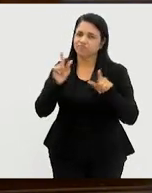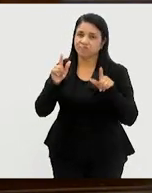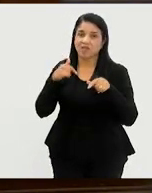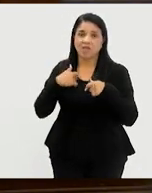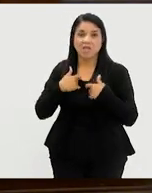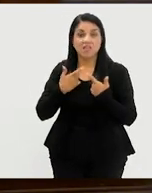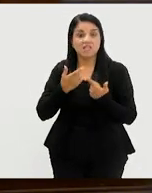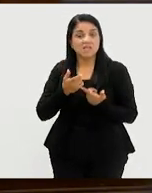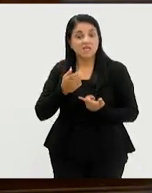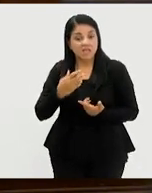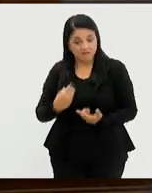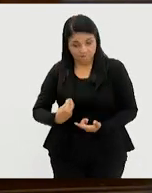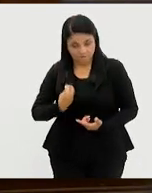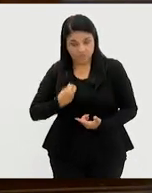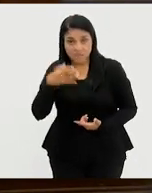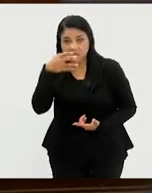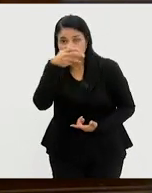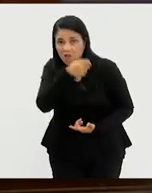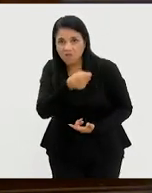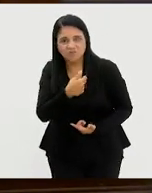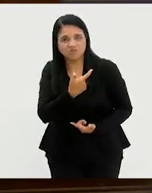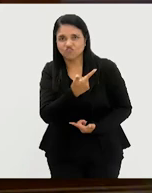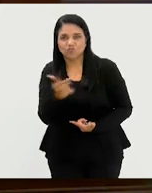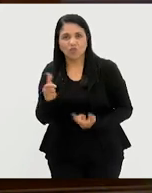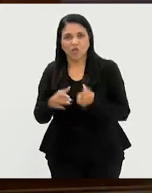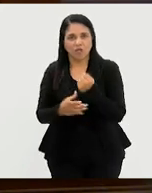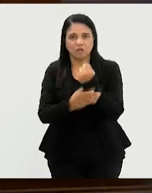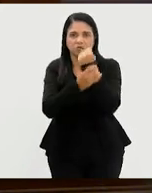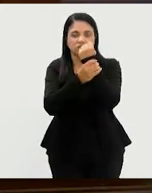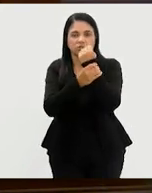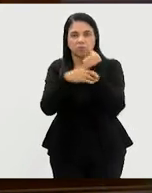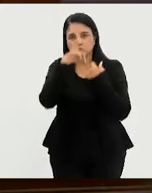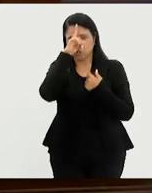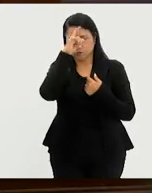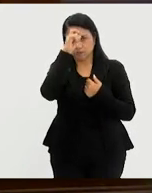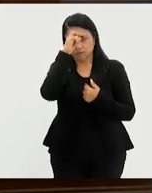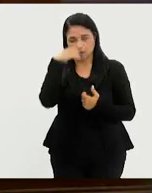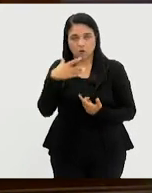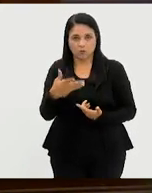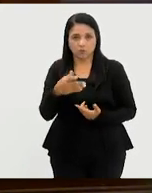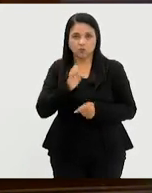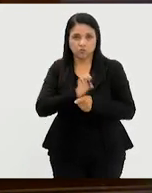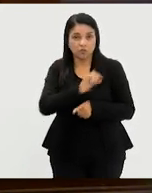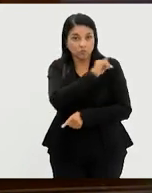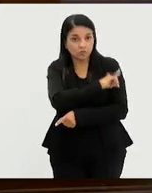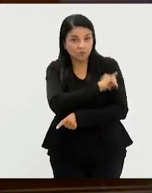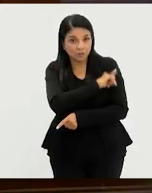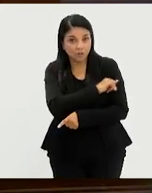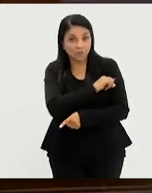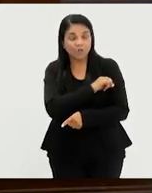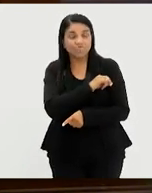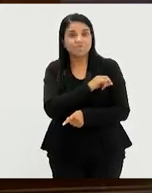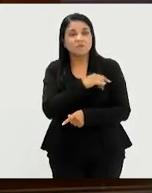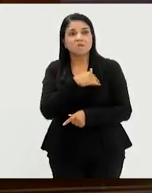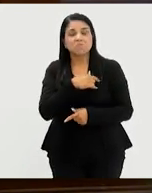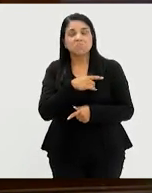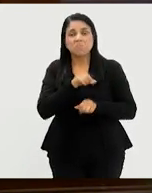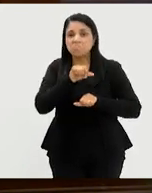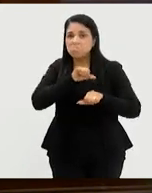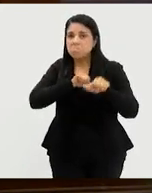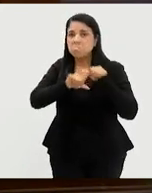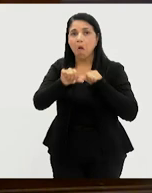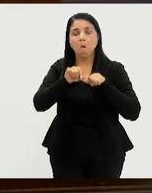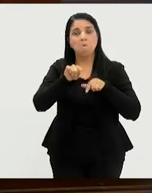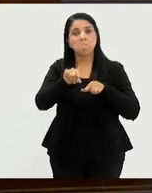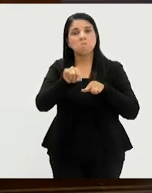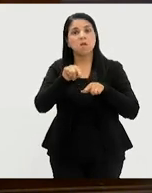as suas vidas salvas nos hospitais do estado do Rio de Janeiro do Rio de Janeiro pelo contrário a possibilidade dessa